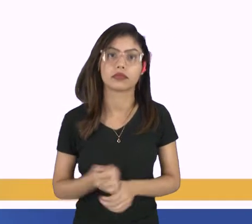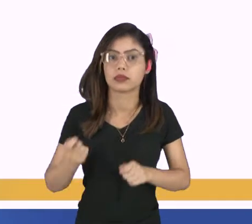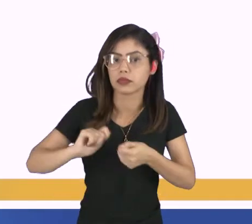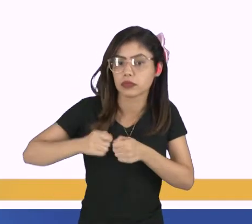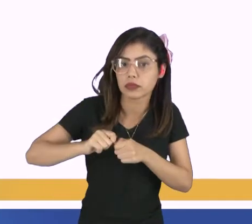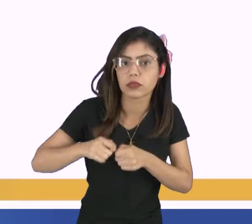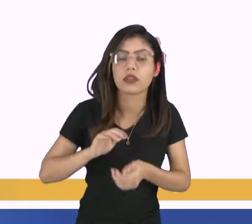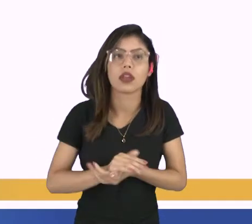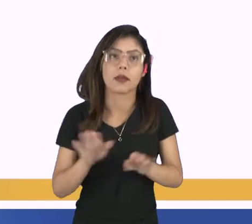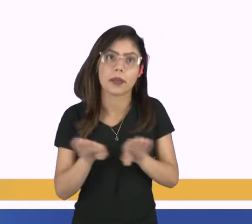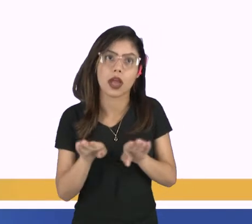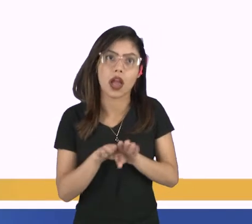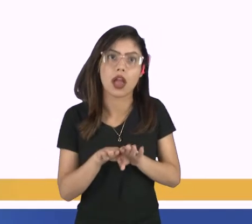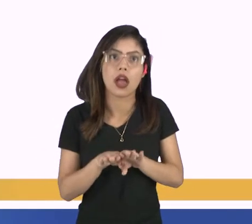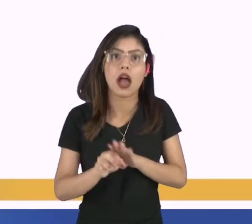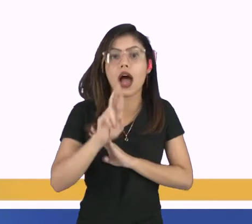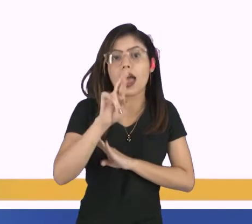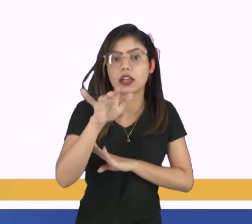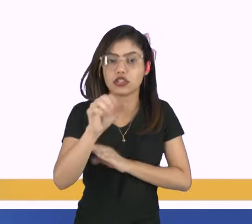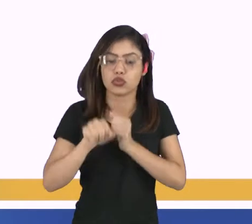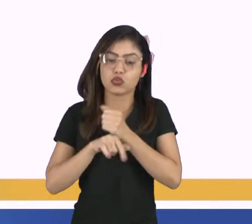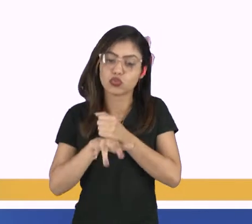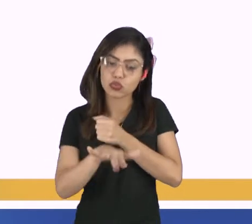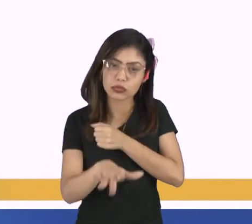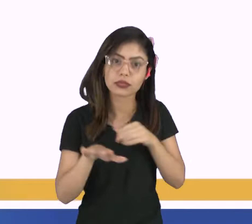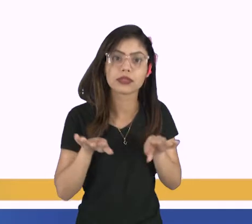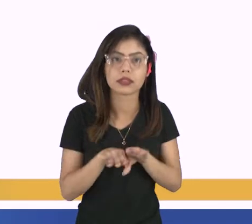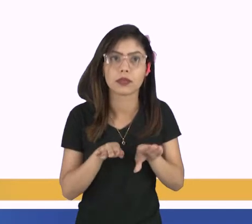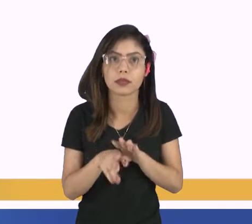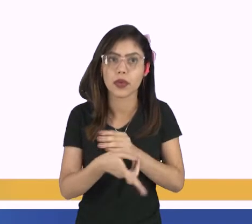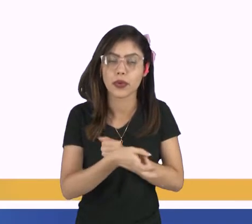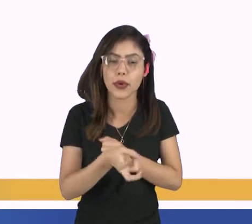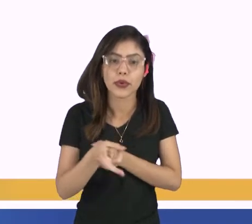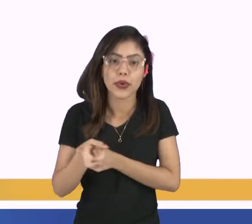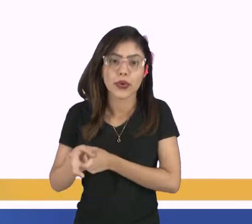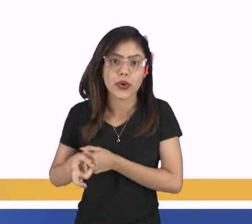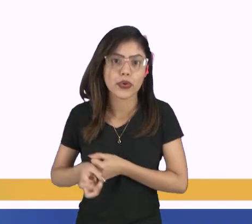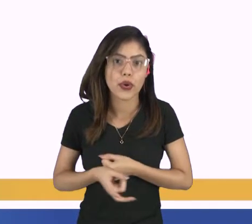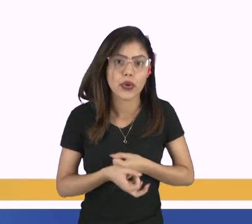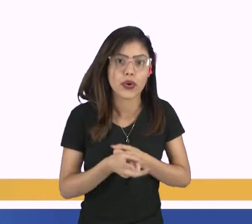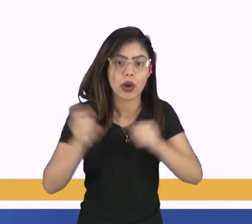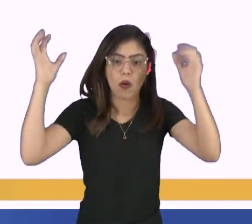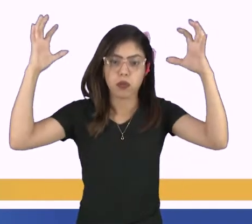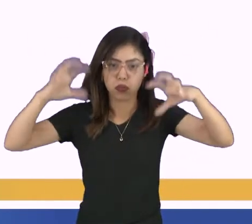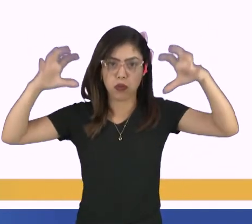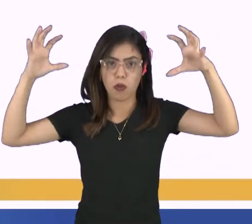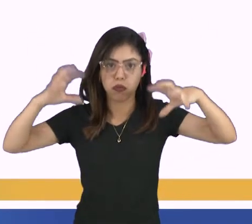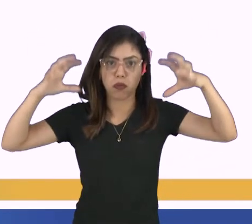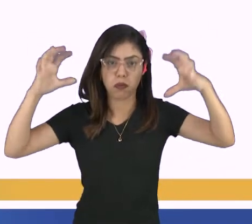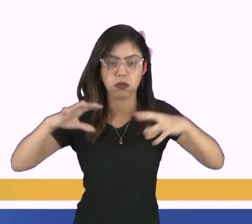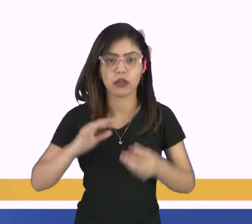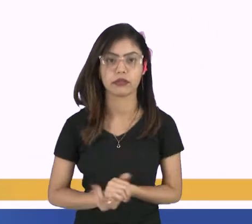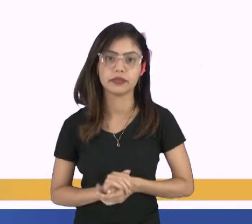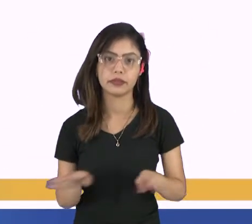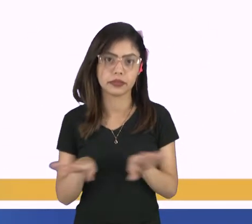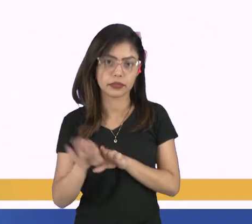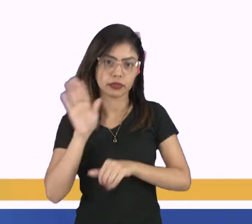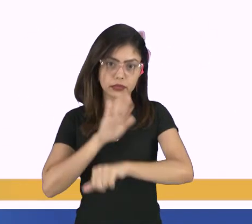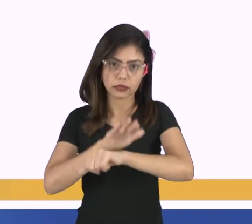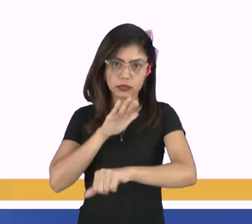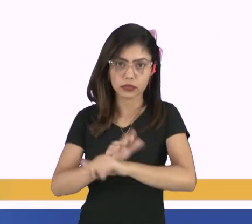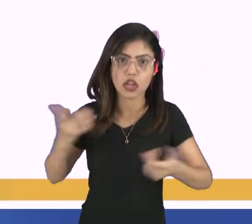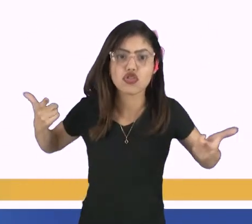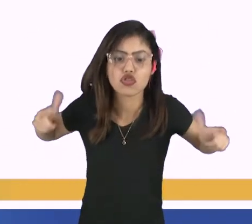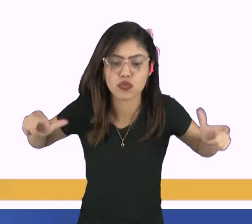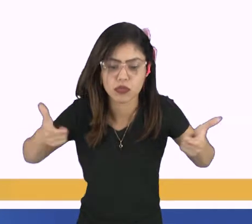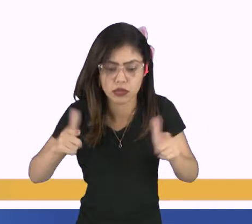e preservação de rede de esgoto, ocorrer também drenagem da água da chuva, né, drenagem da água pluvial, para ajudar a